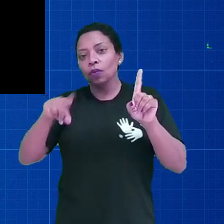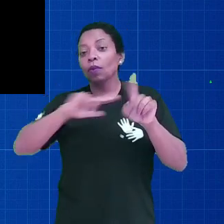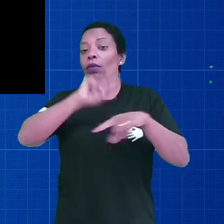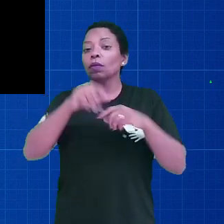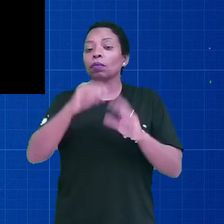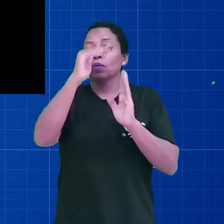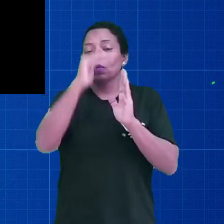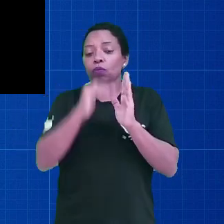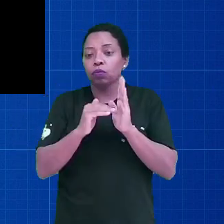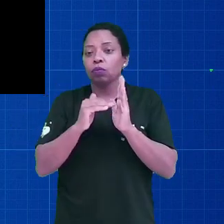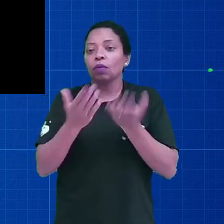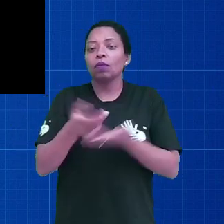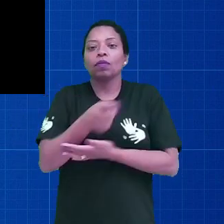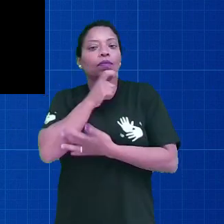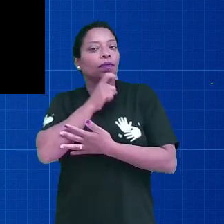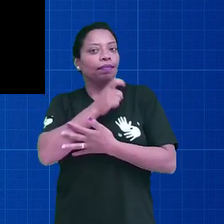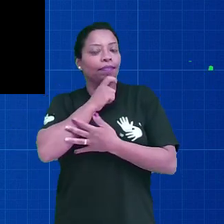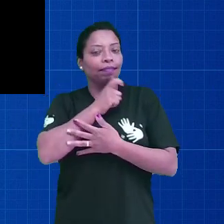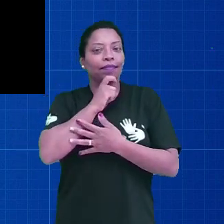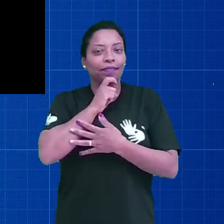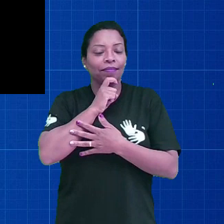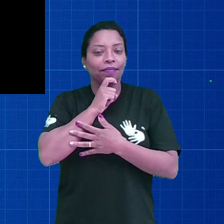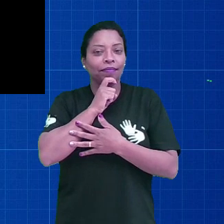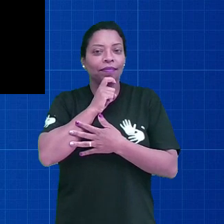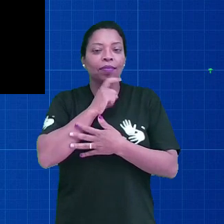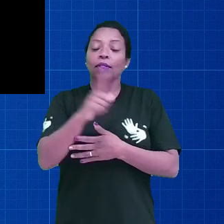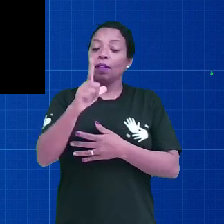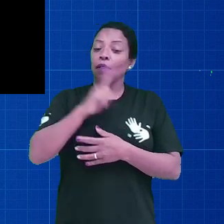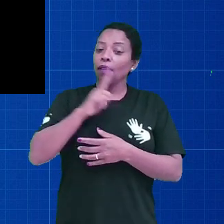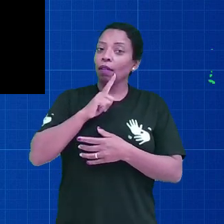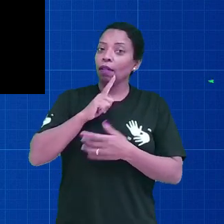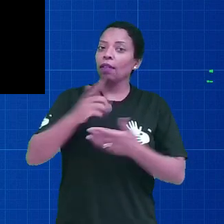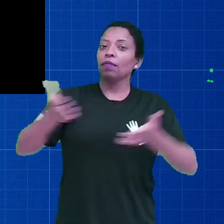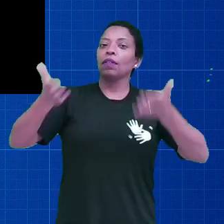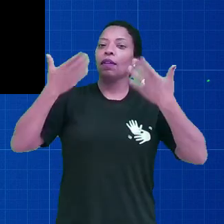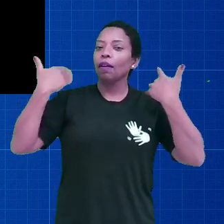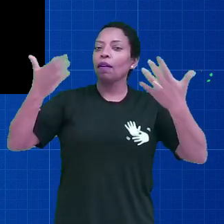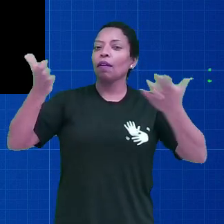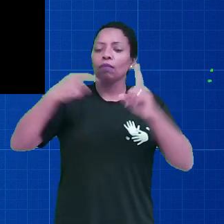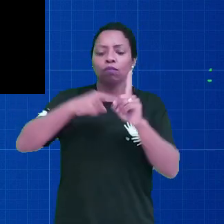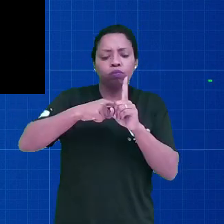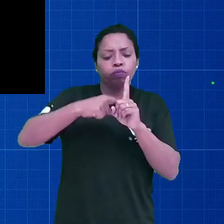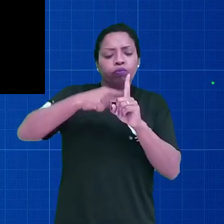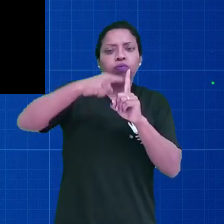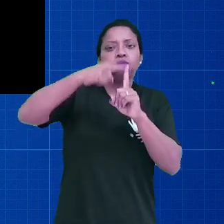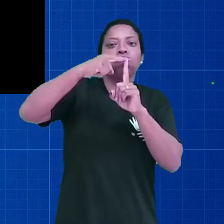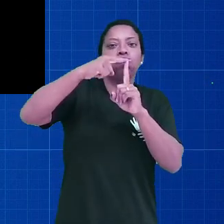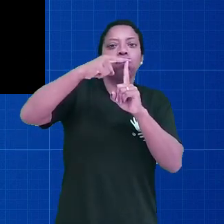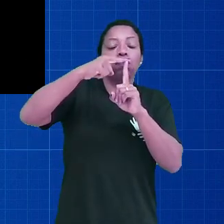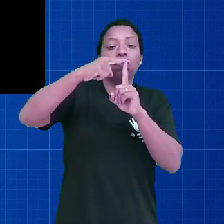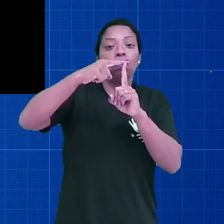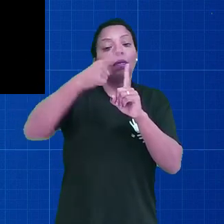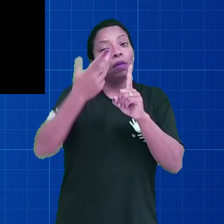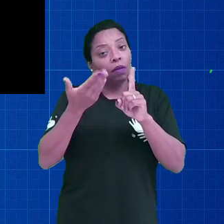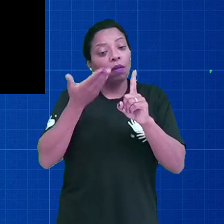temperaturas mais baixas. Então, você teve momentos em que a temperatura estava maior, que você teve aqui